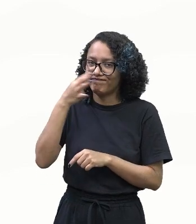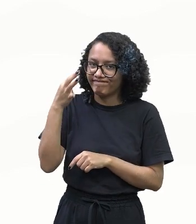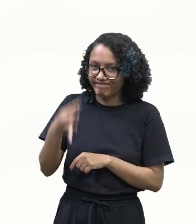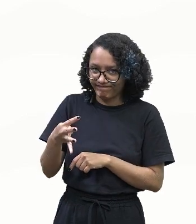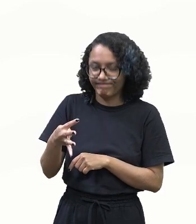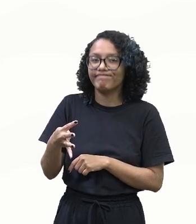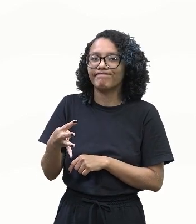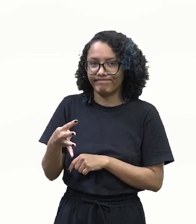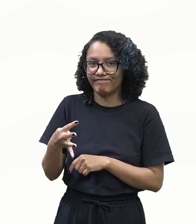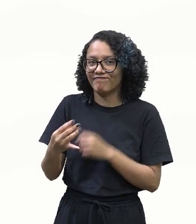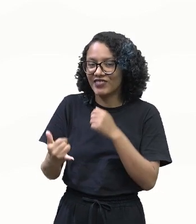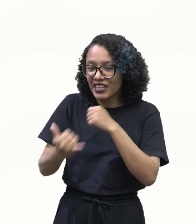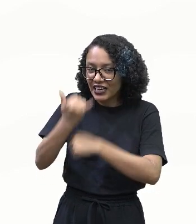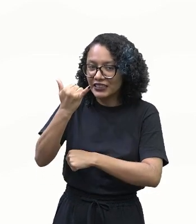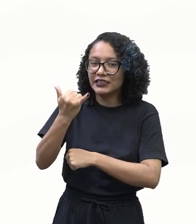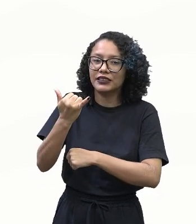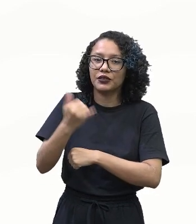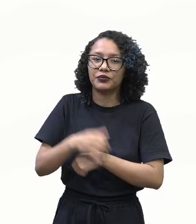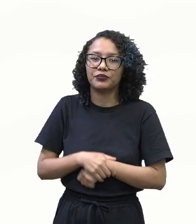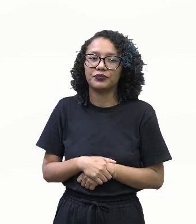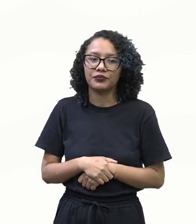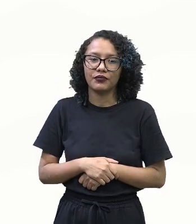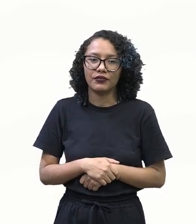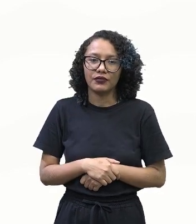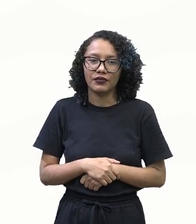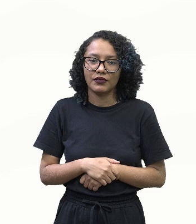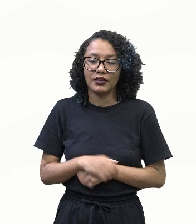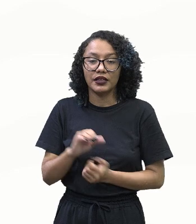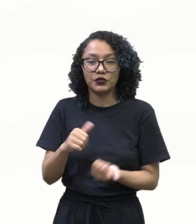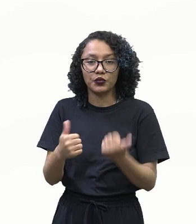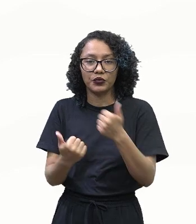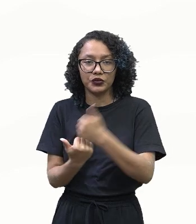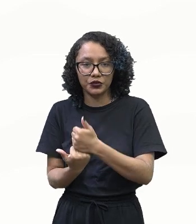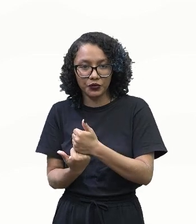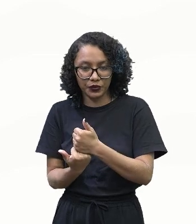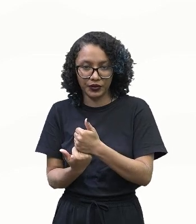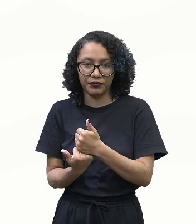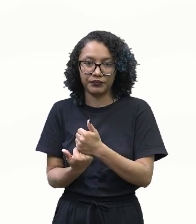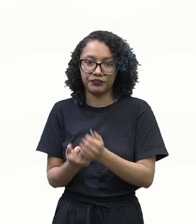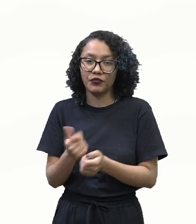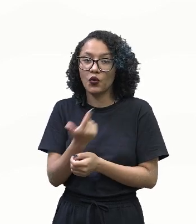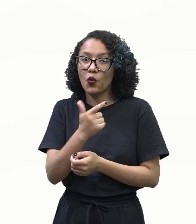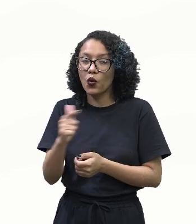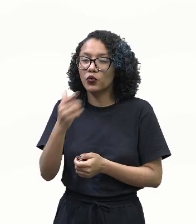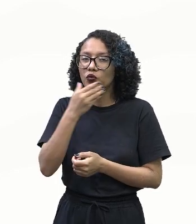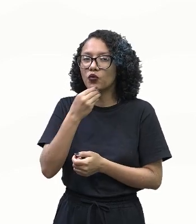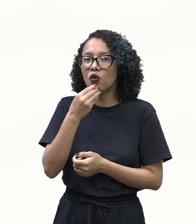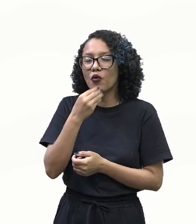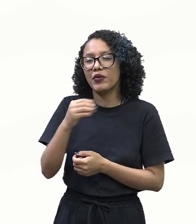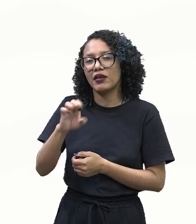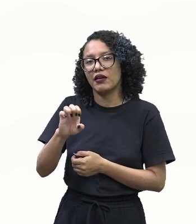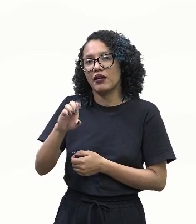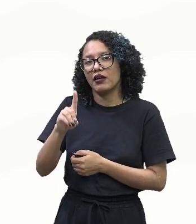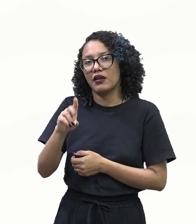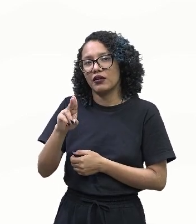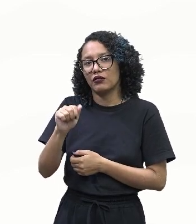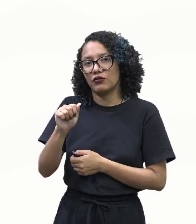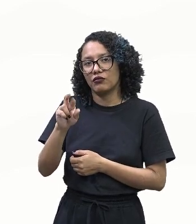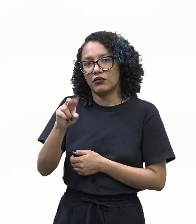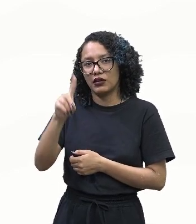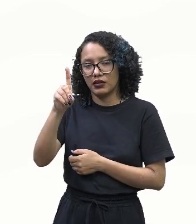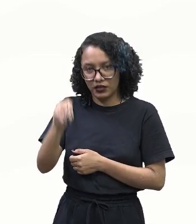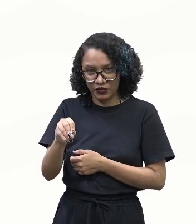cabanos, que vão colocar no poder Eduardo Angelim. Então, a gente tem, assim, um movimento cabano